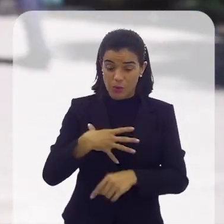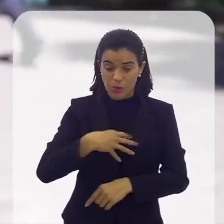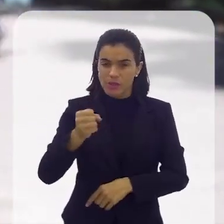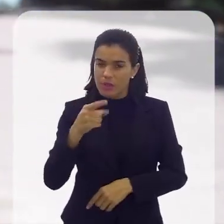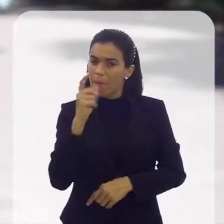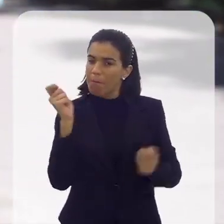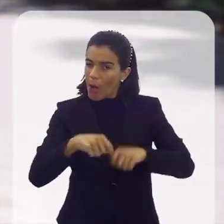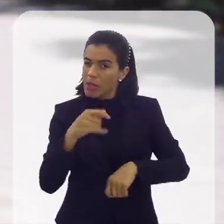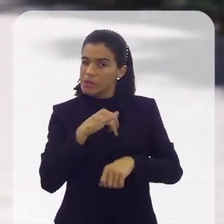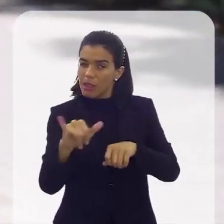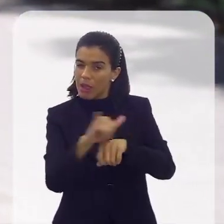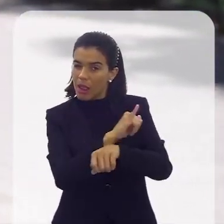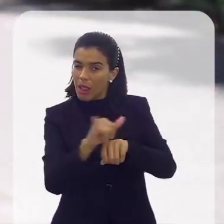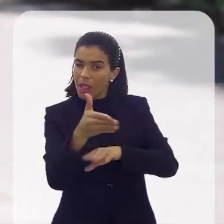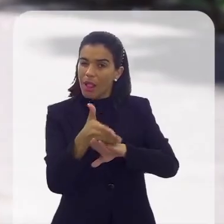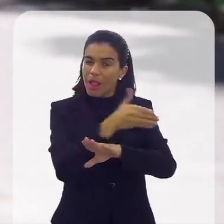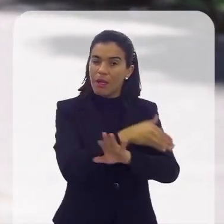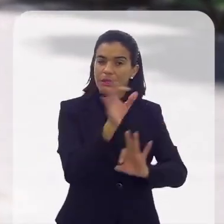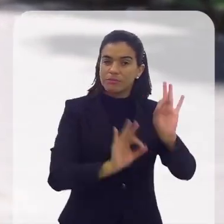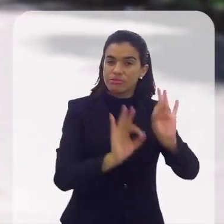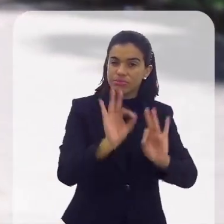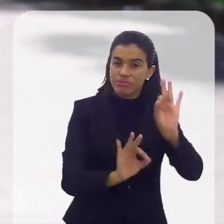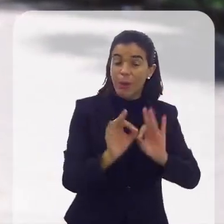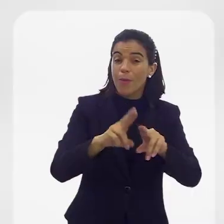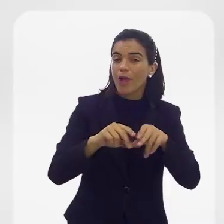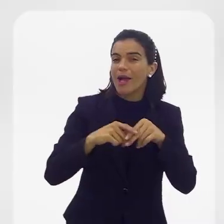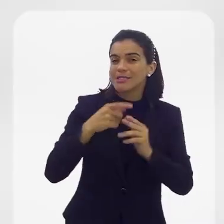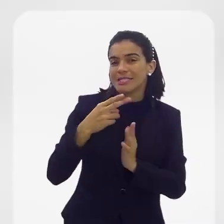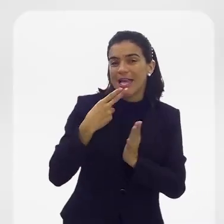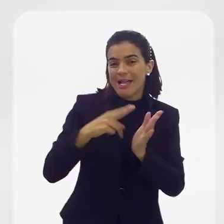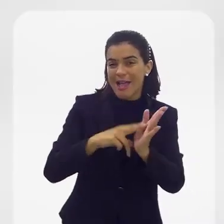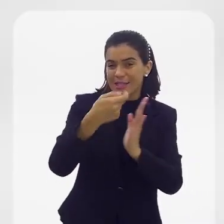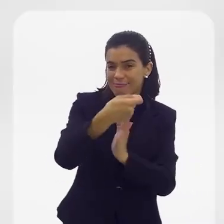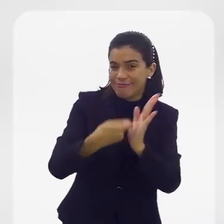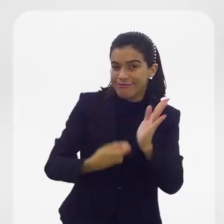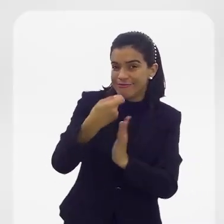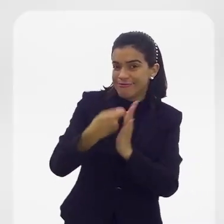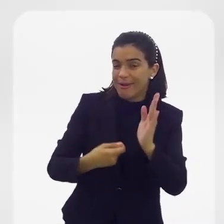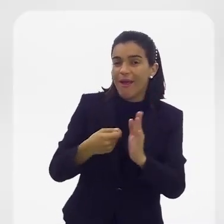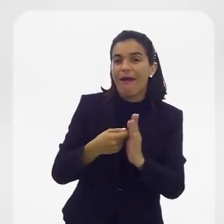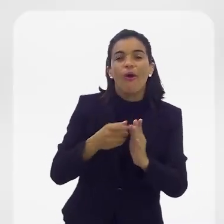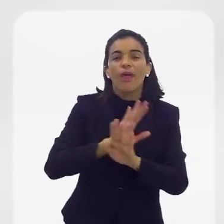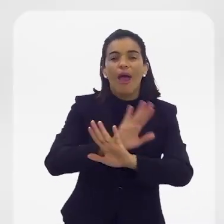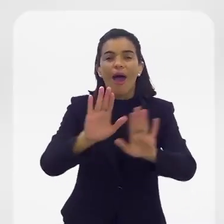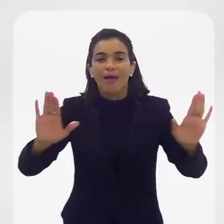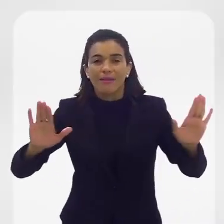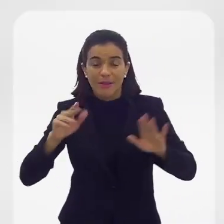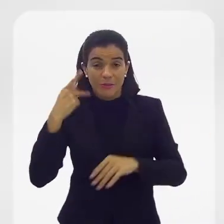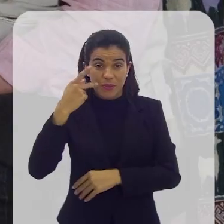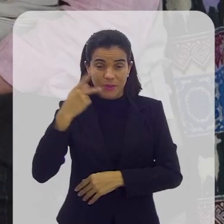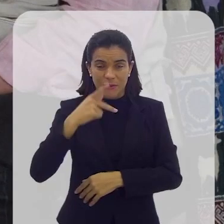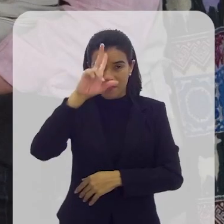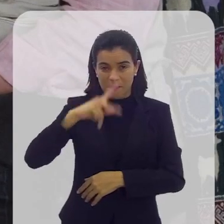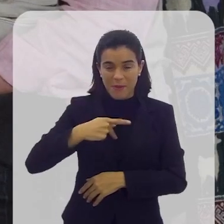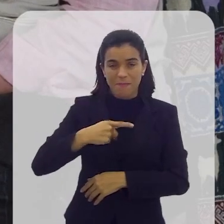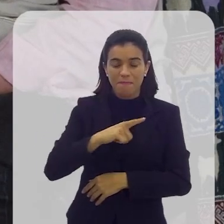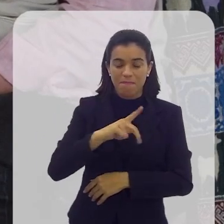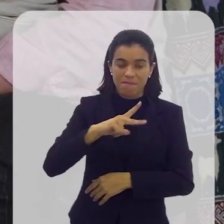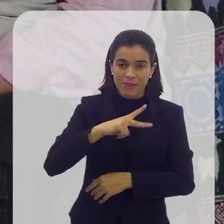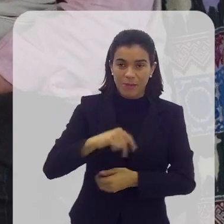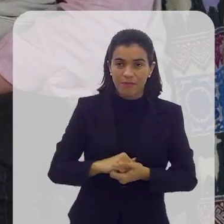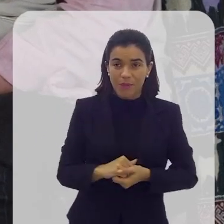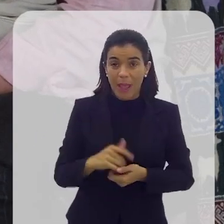desse palácio, a partir daqui, desenvolveram-se pensamentos para a construção de Brasília. A